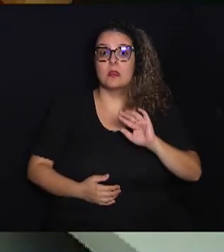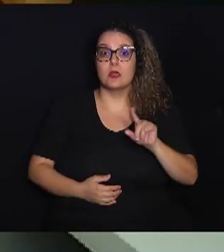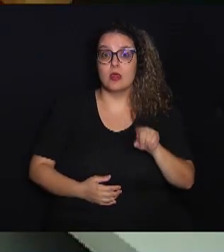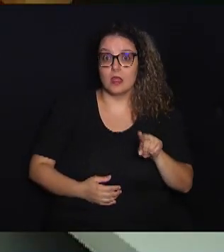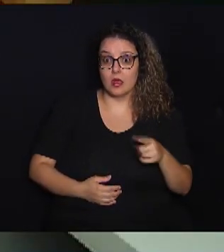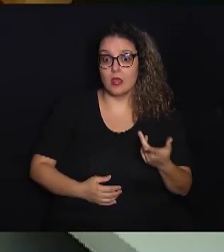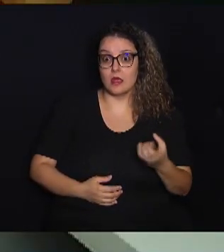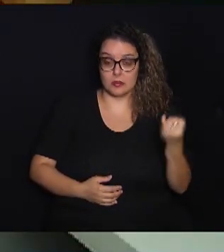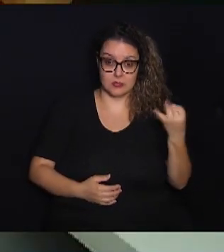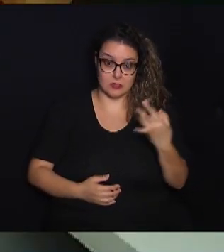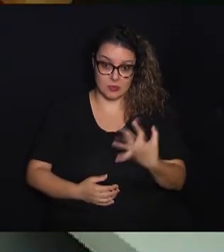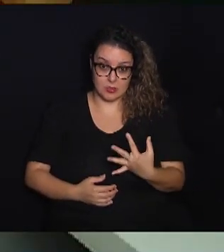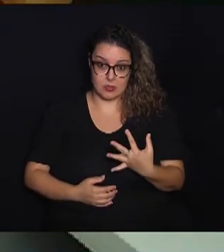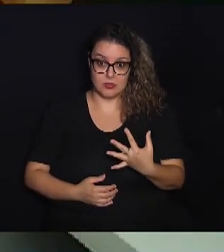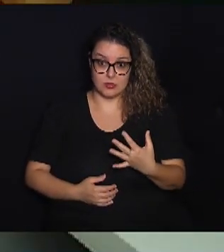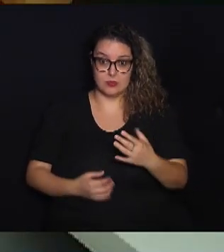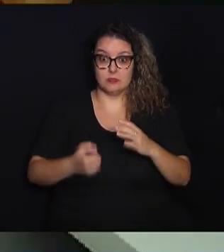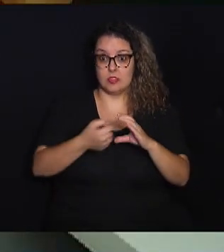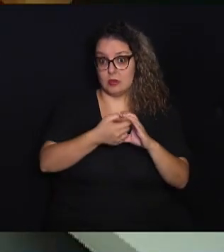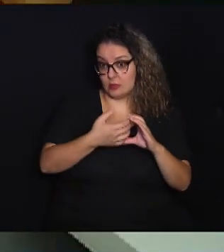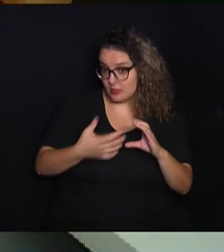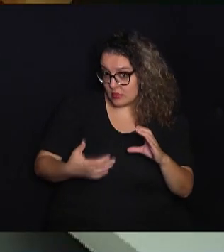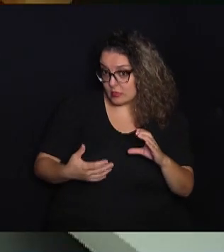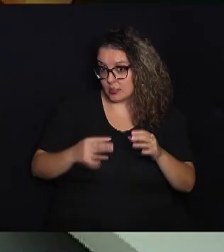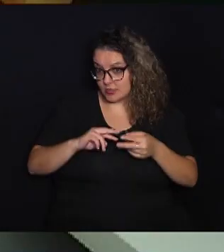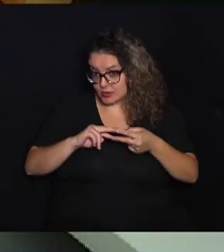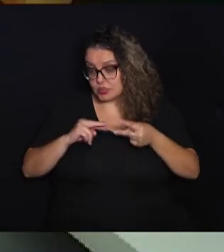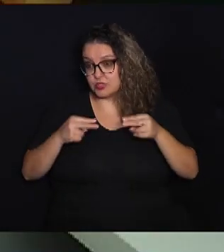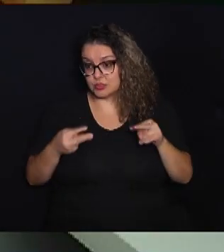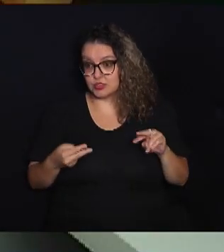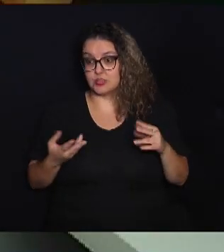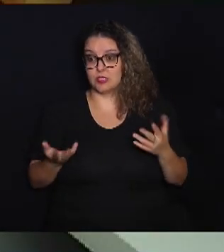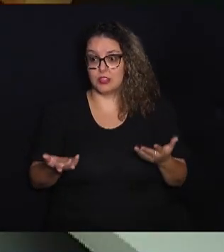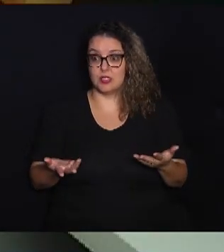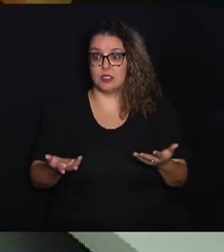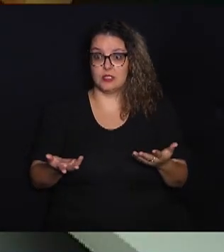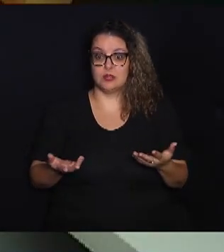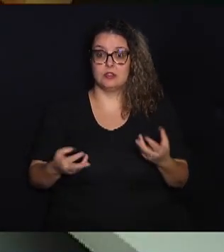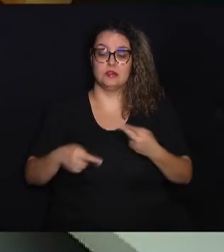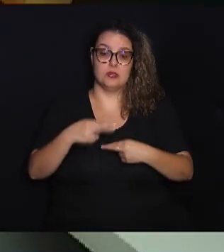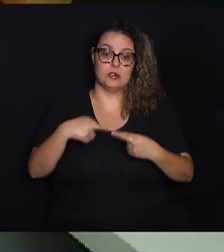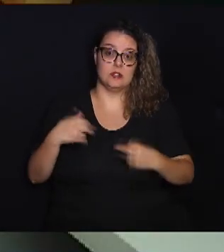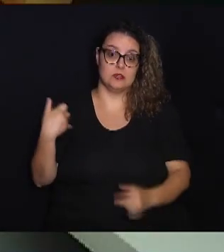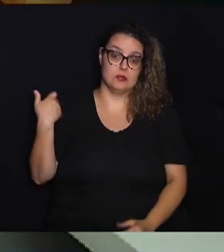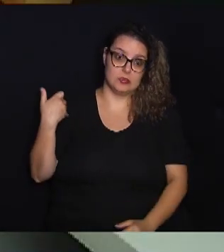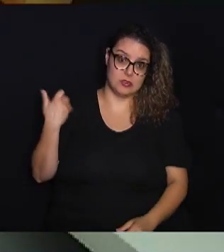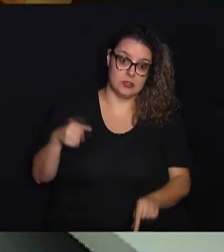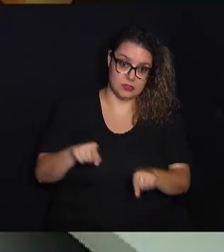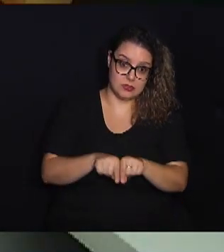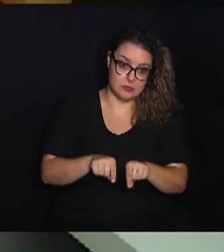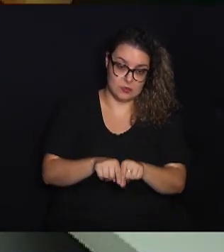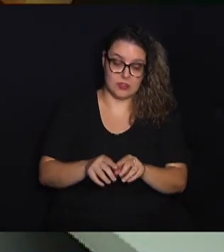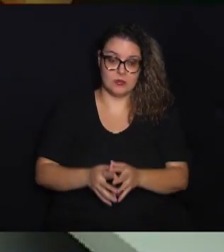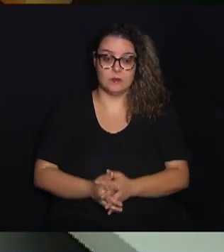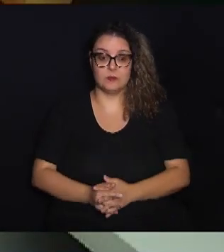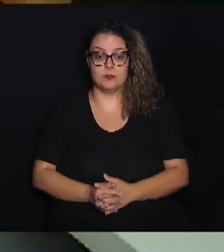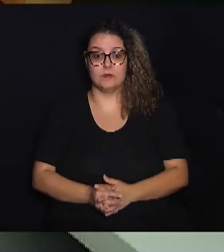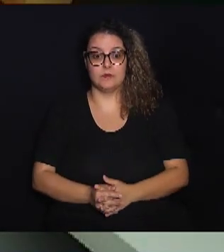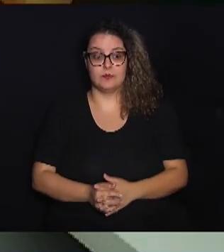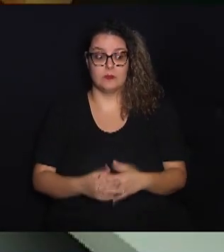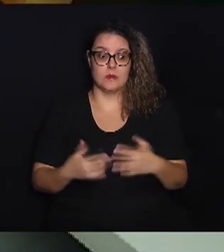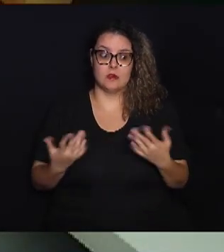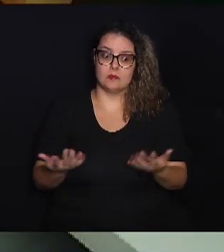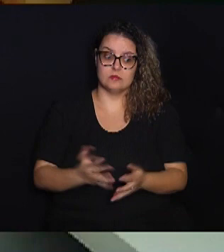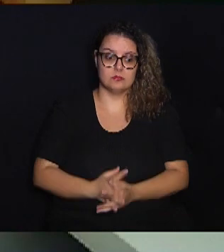essa quantidade ela tem um caráter muito genético, né? Tem também a ver com a idade. Então, não adianta a